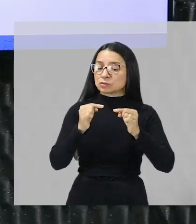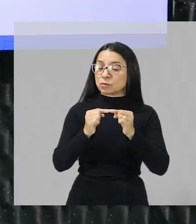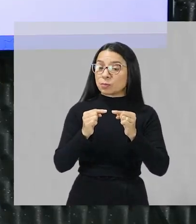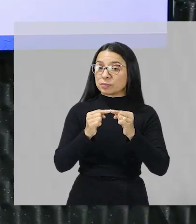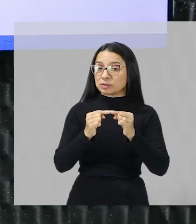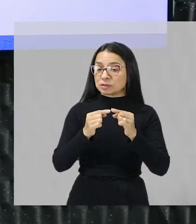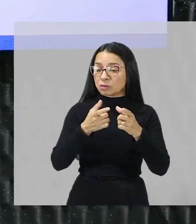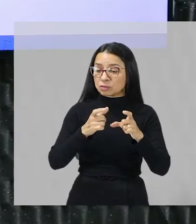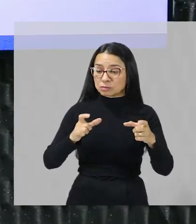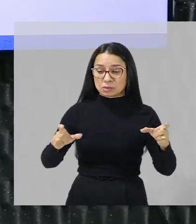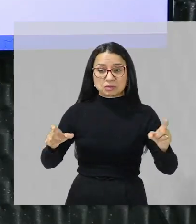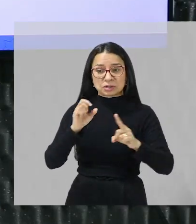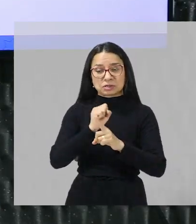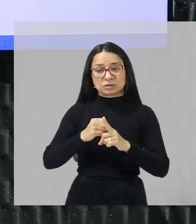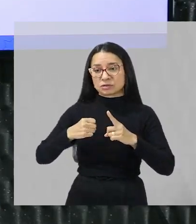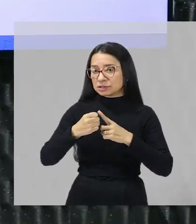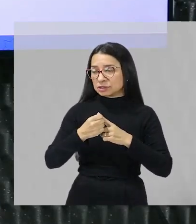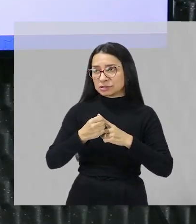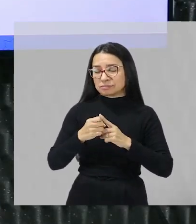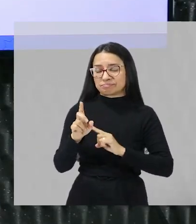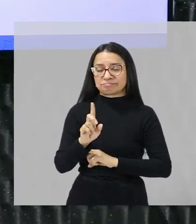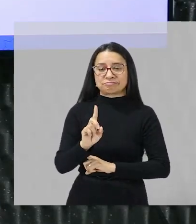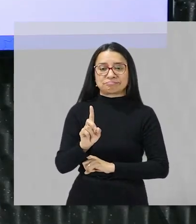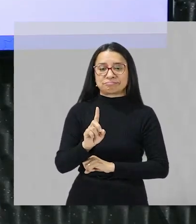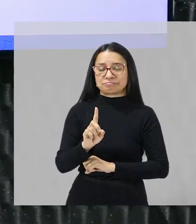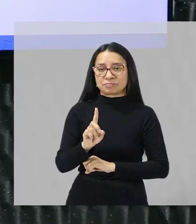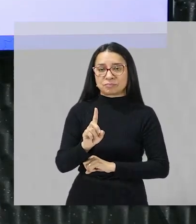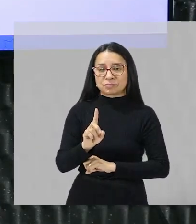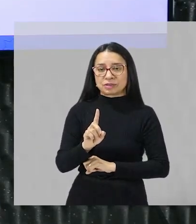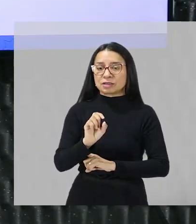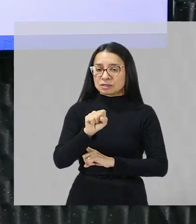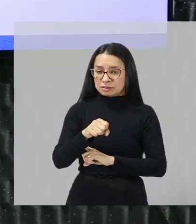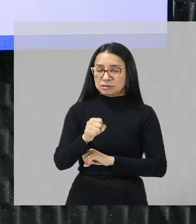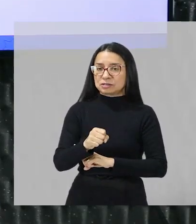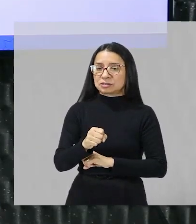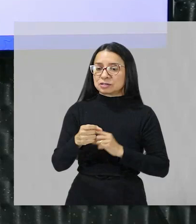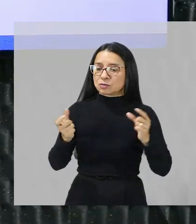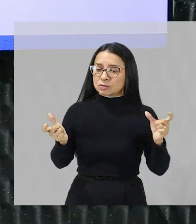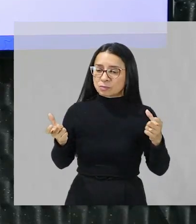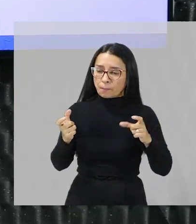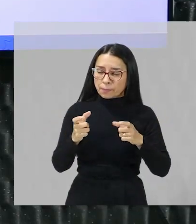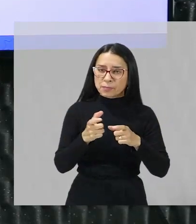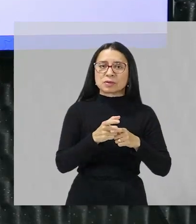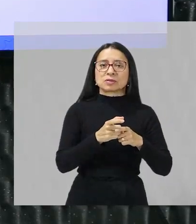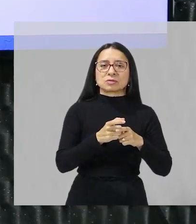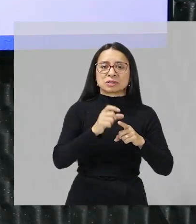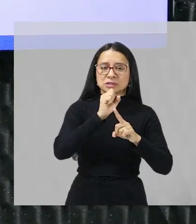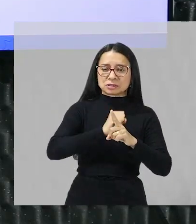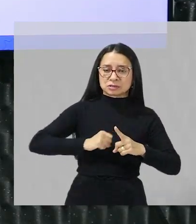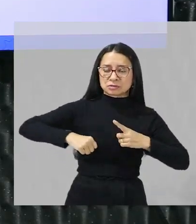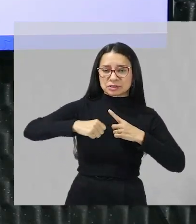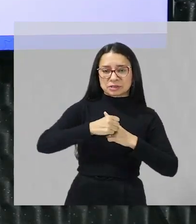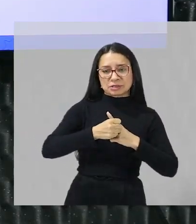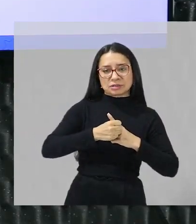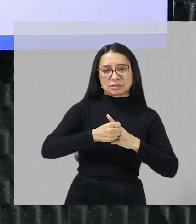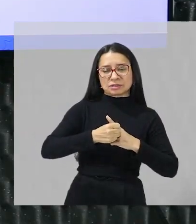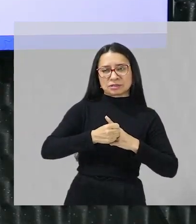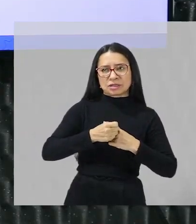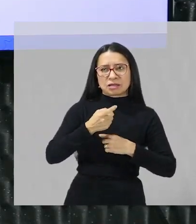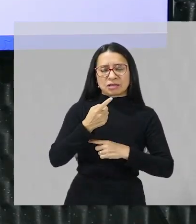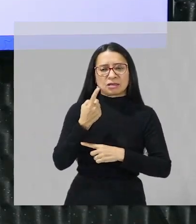as maiorias sociais, mas com as minorias sociais. Vê as ofensas que ele fala: viado,